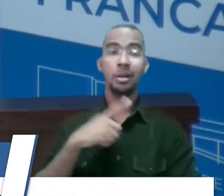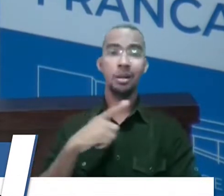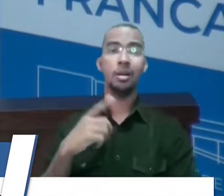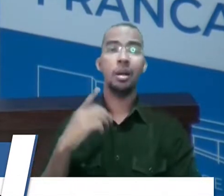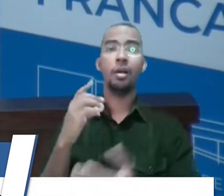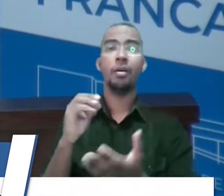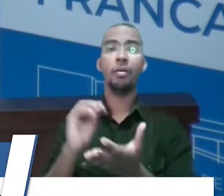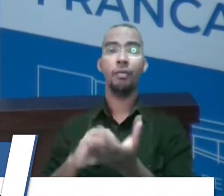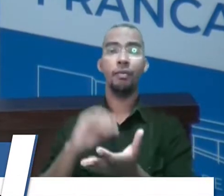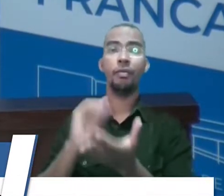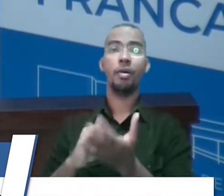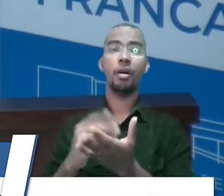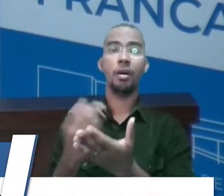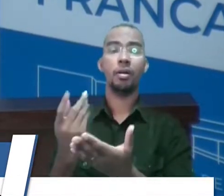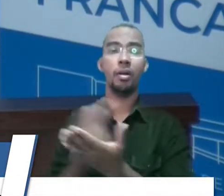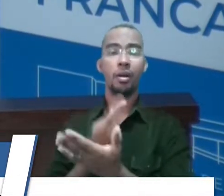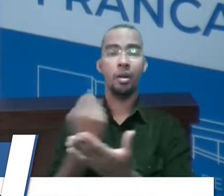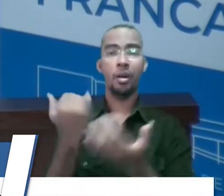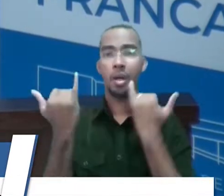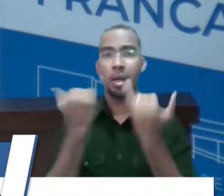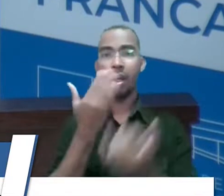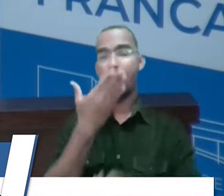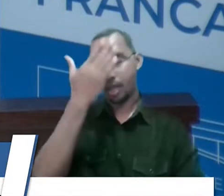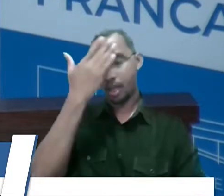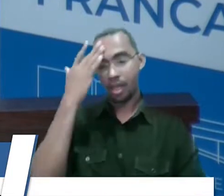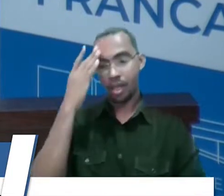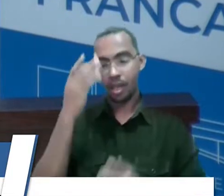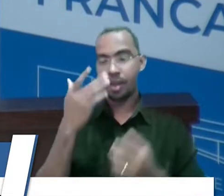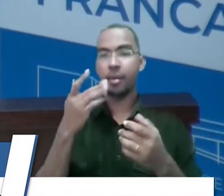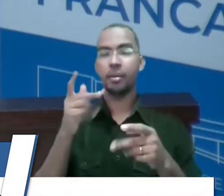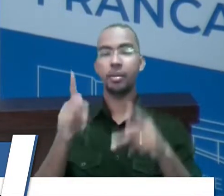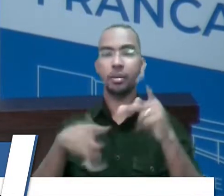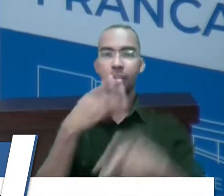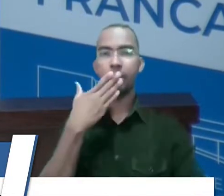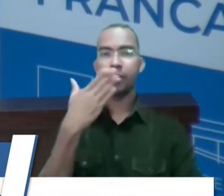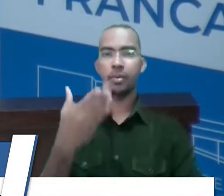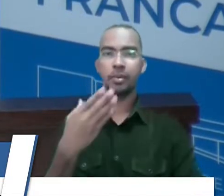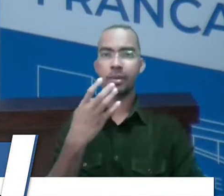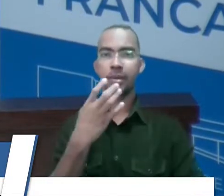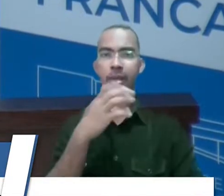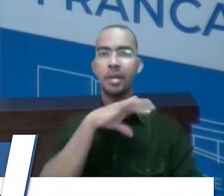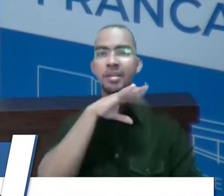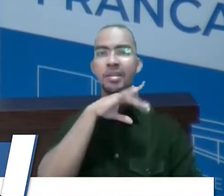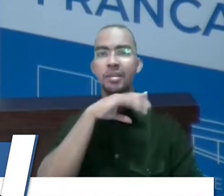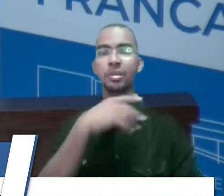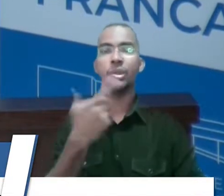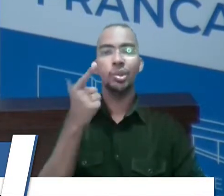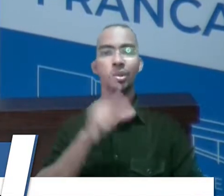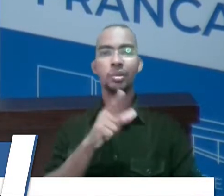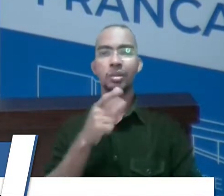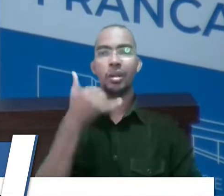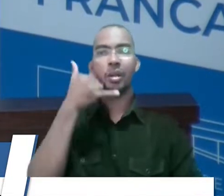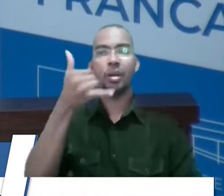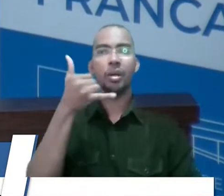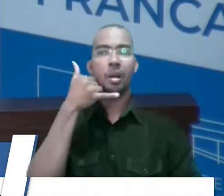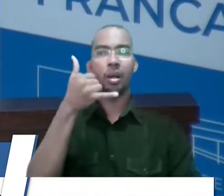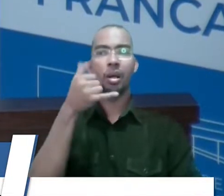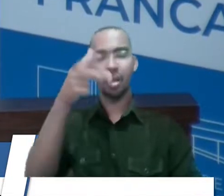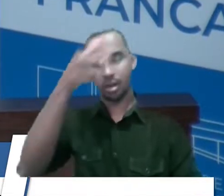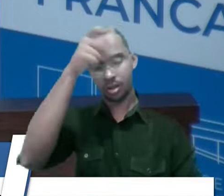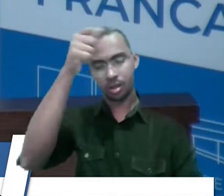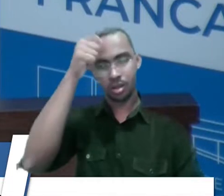A população solicita o atendimento para um animal e não consegue falar no telefone do Canil Municipal.